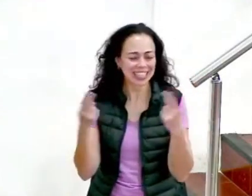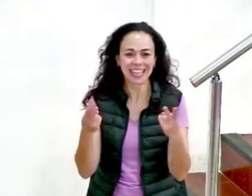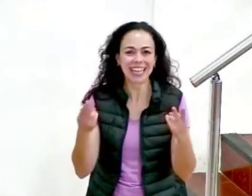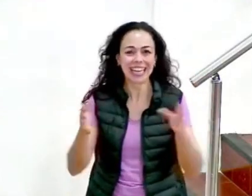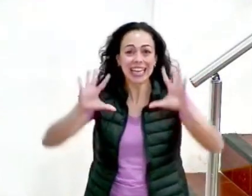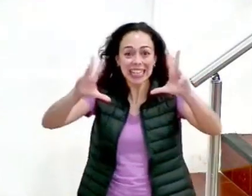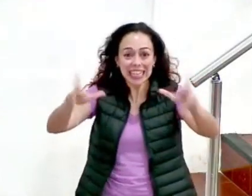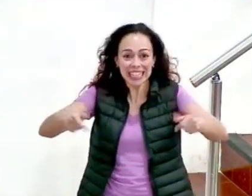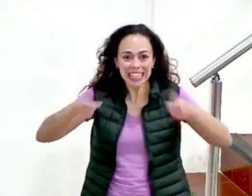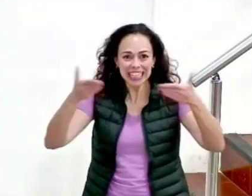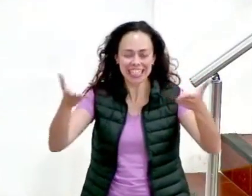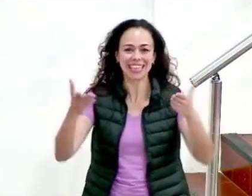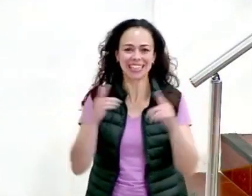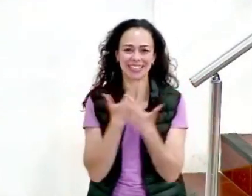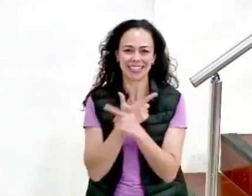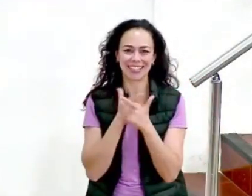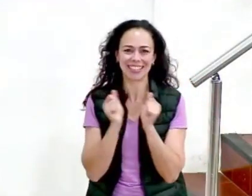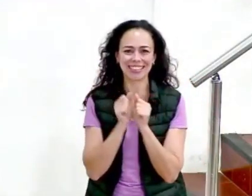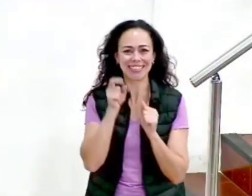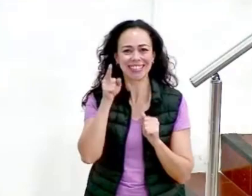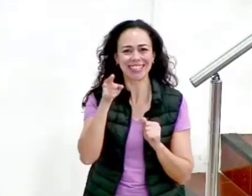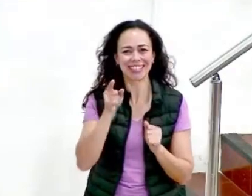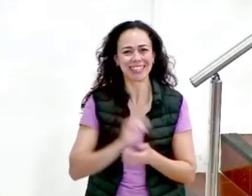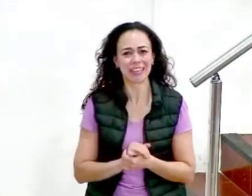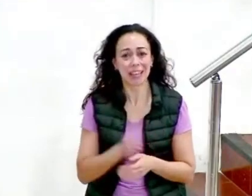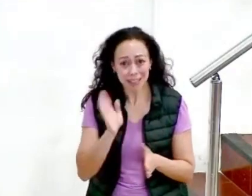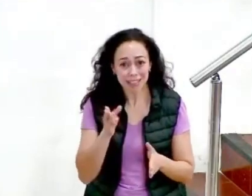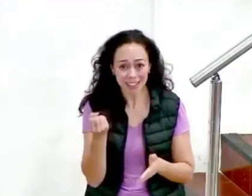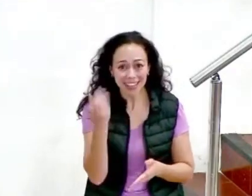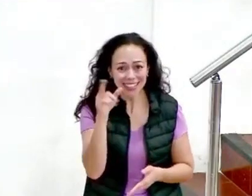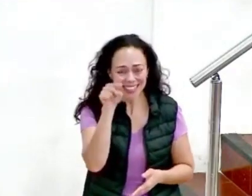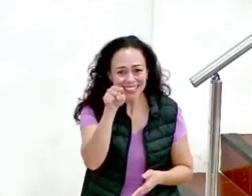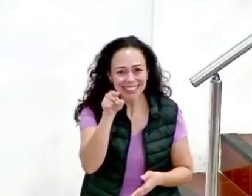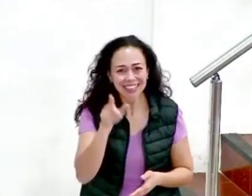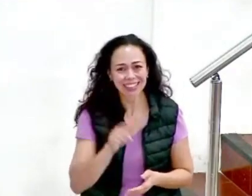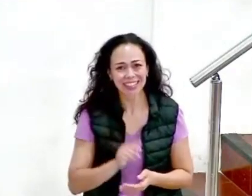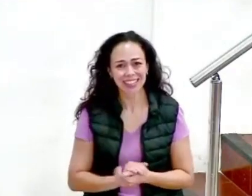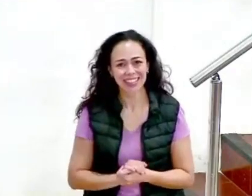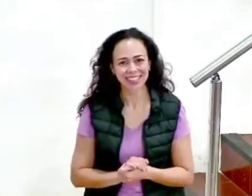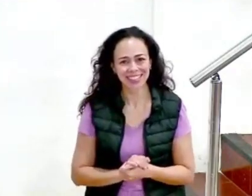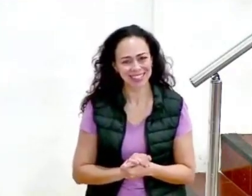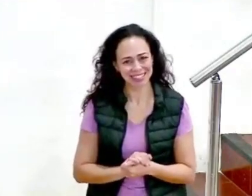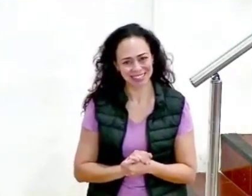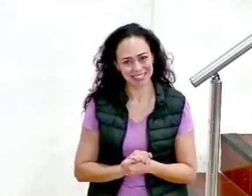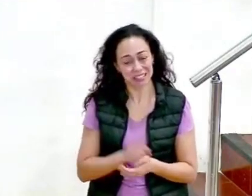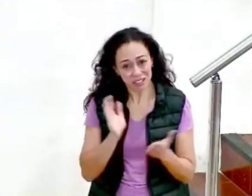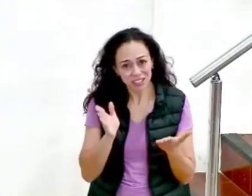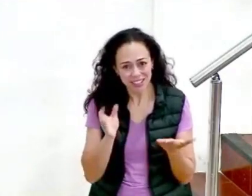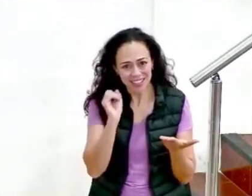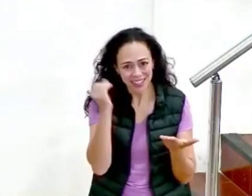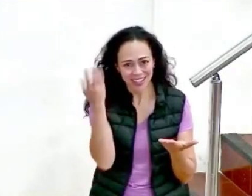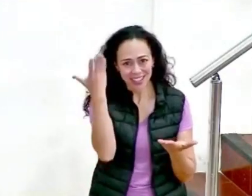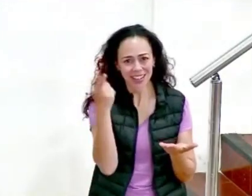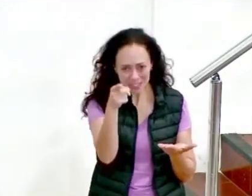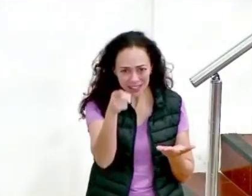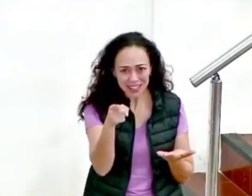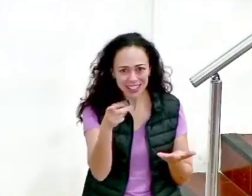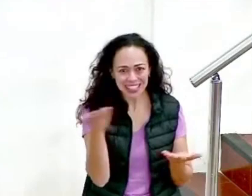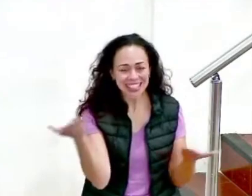rir juntamente com você. Já aconteceu com você? Já aconteceu com você?